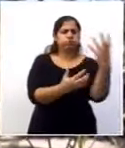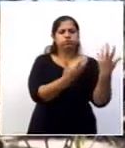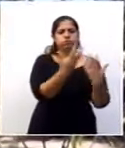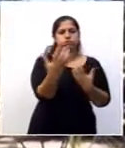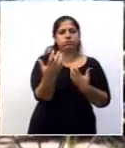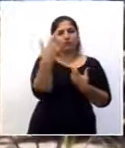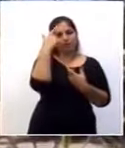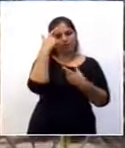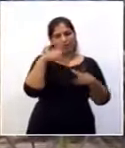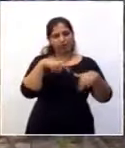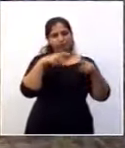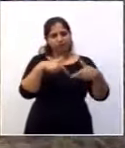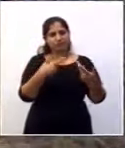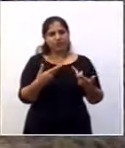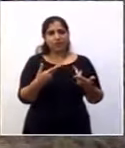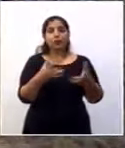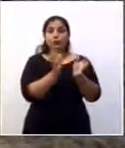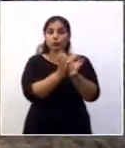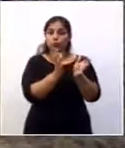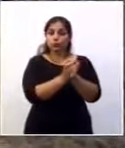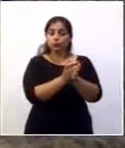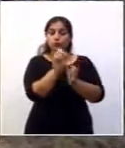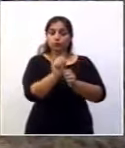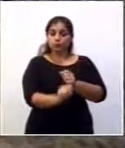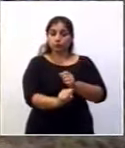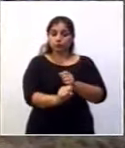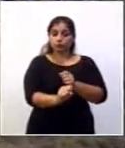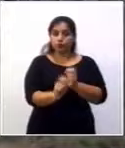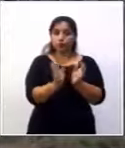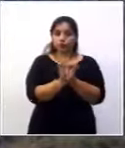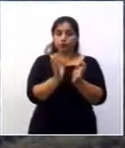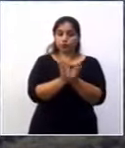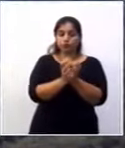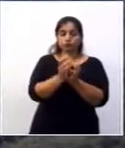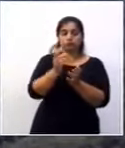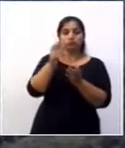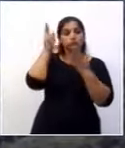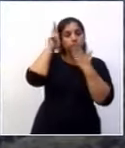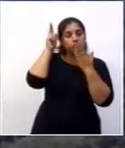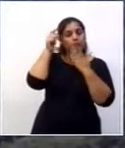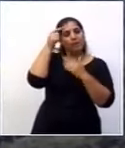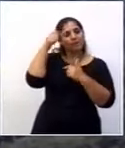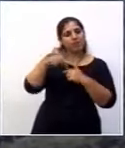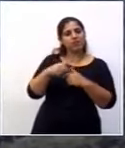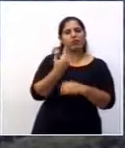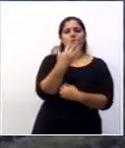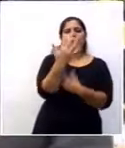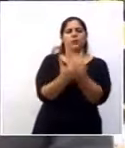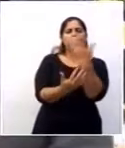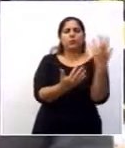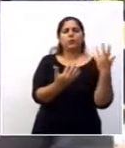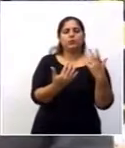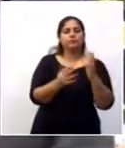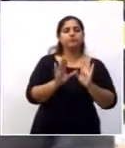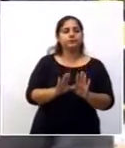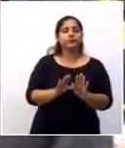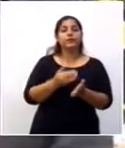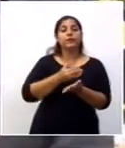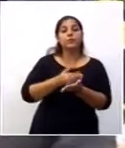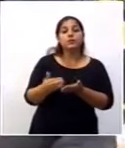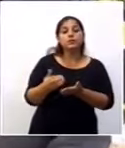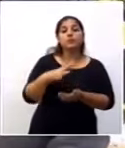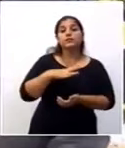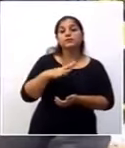Sertão dos Cataguases. Tinha uma tribo enorme no sul de Minas, a tribo dos Cataguases, então eles chamavam aqui de Sertão dos Cataguases. O início de Ouro